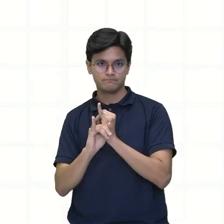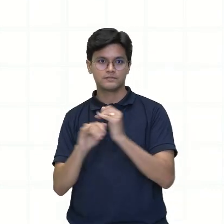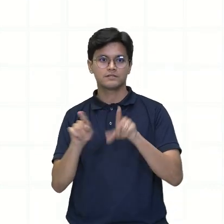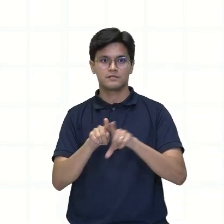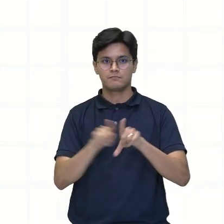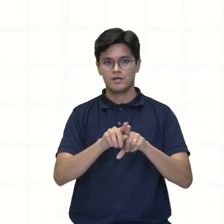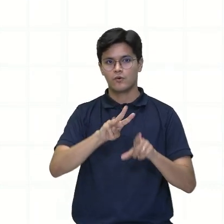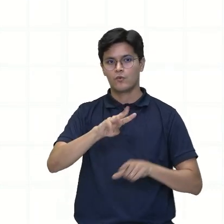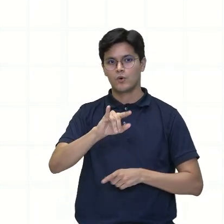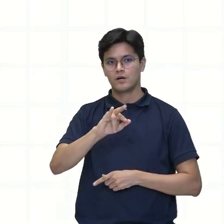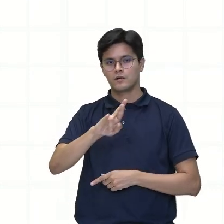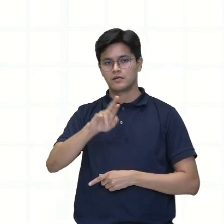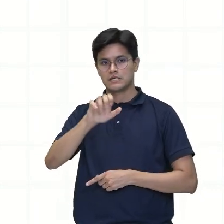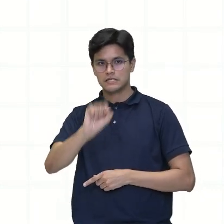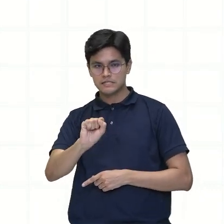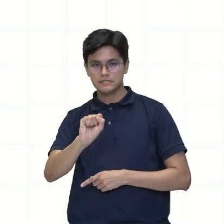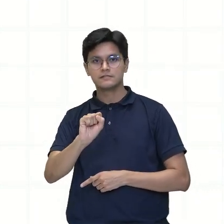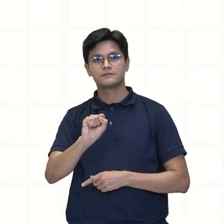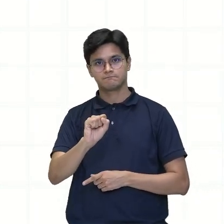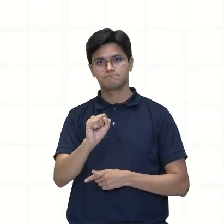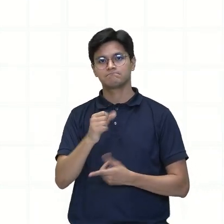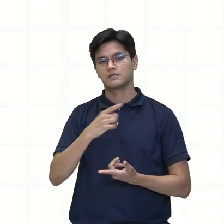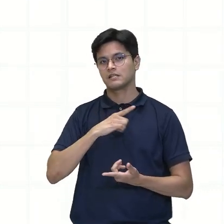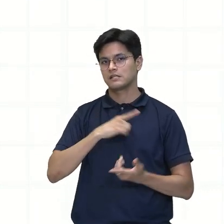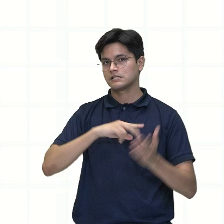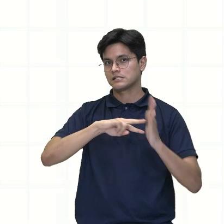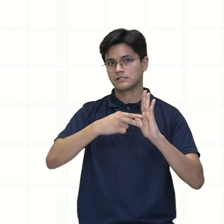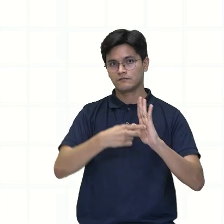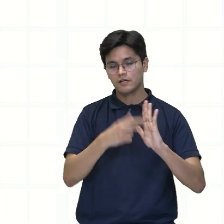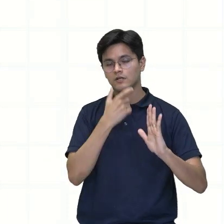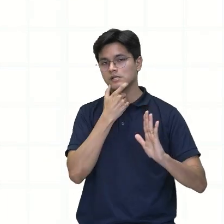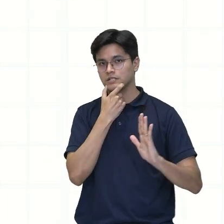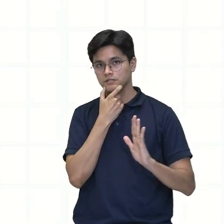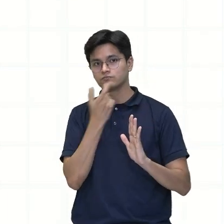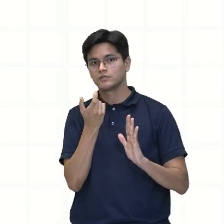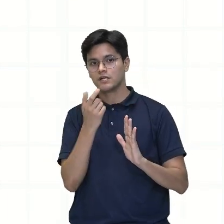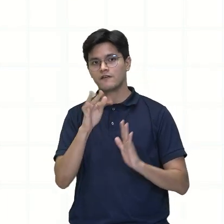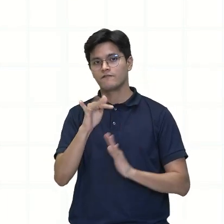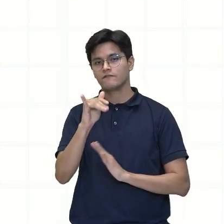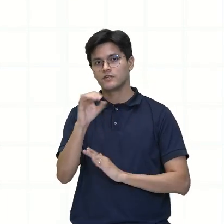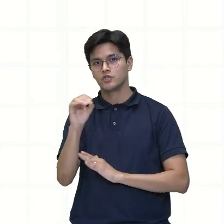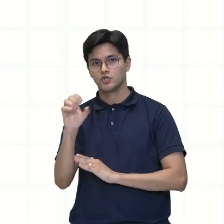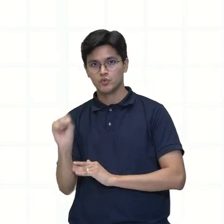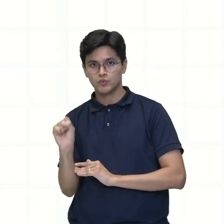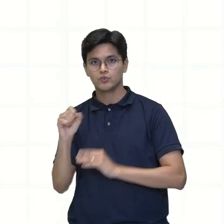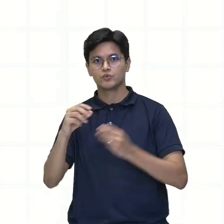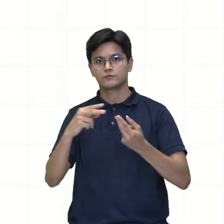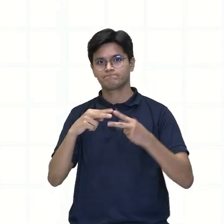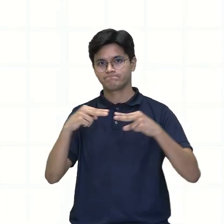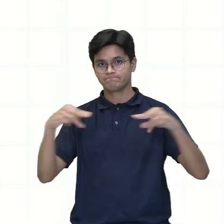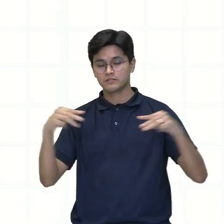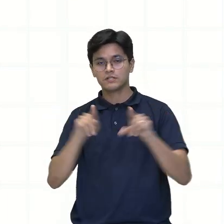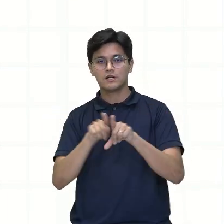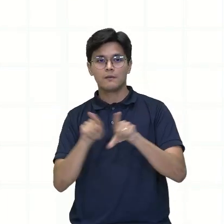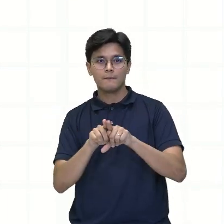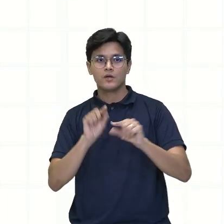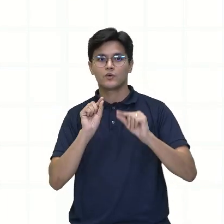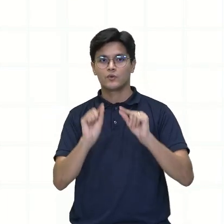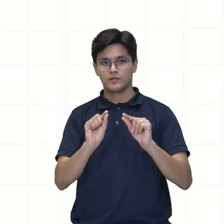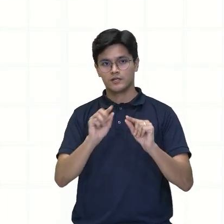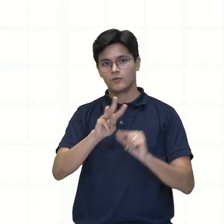é fios. Wireless, eu coloquei o less aqui, né, dá a ideia de sem, né, sem algo. Então, sem